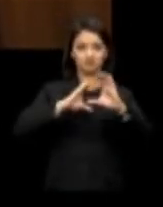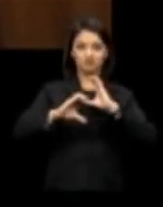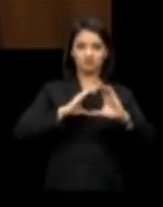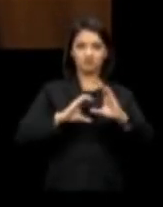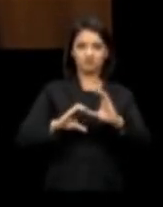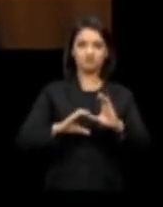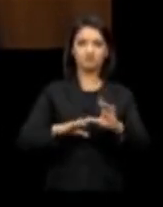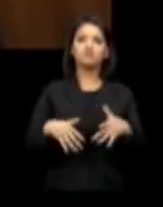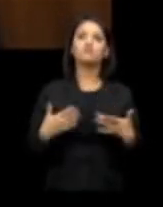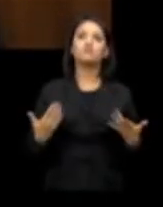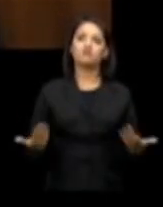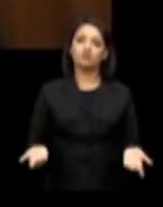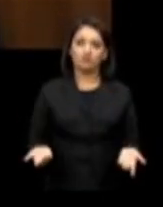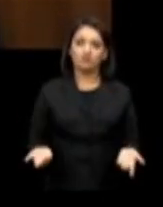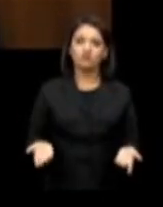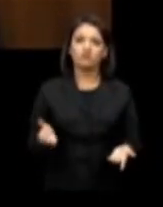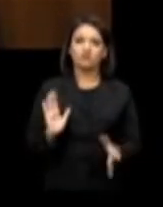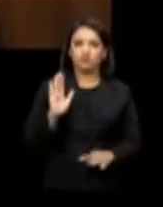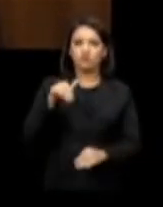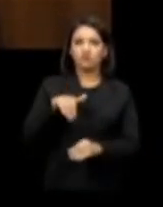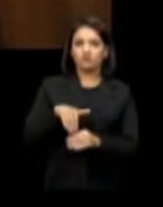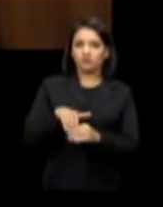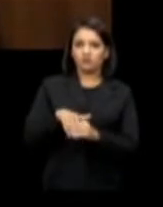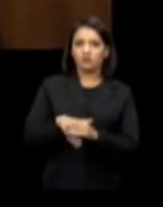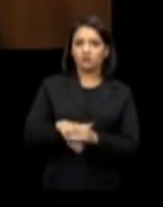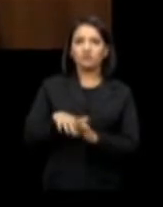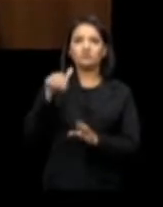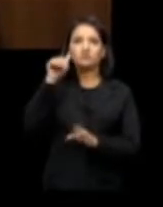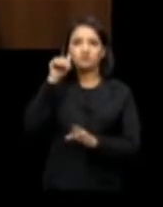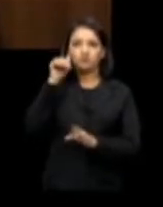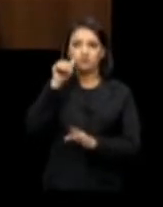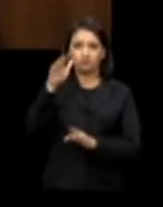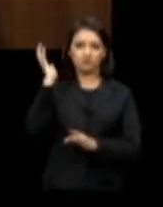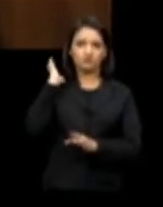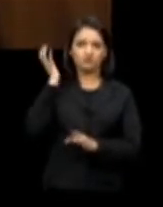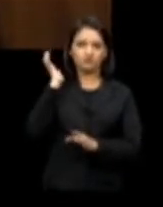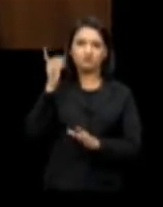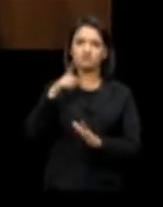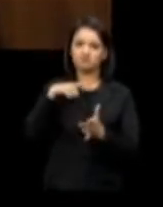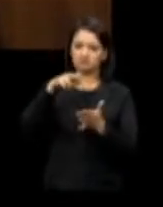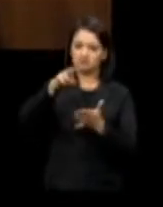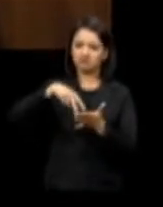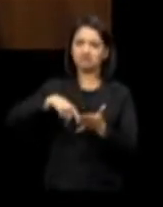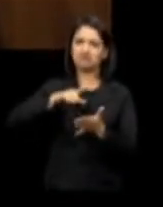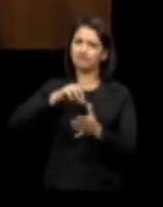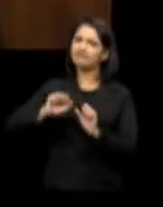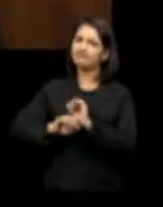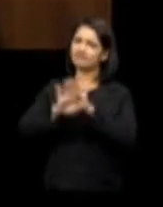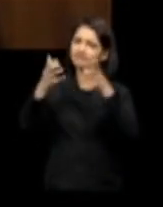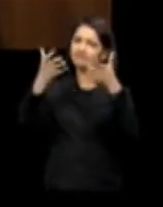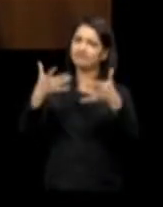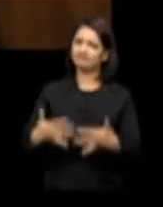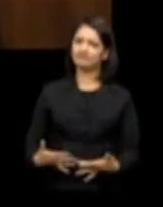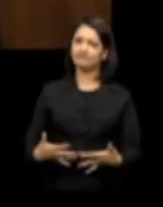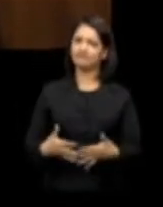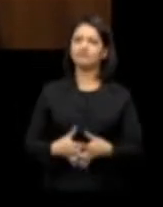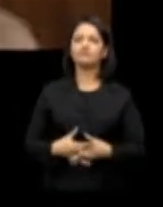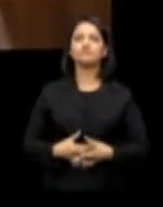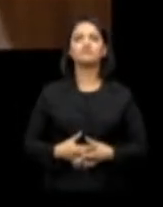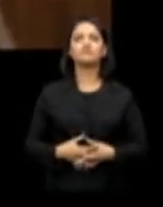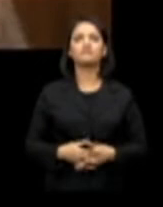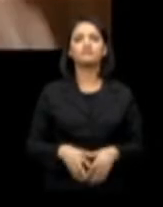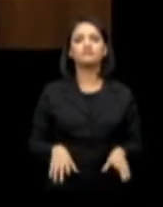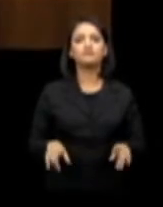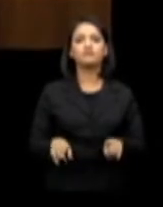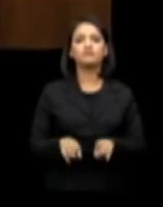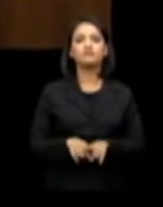isso deixou claro o voto da eminente relatora, ministra Rosa Weber. Como muito bem destacado